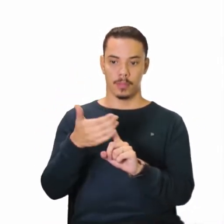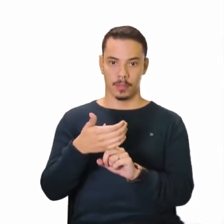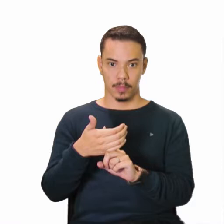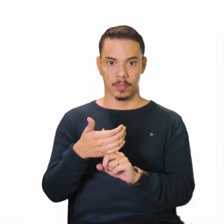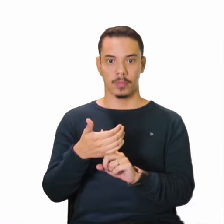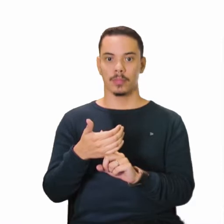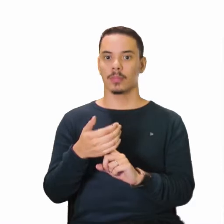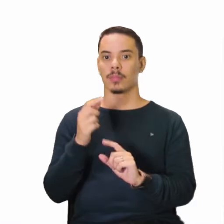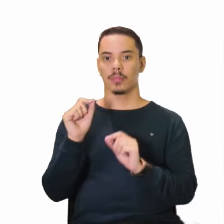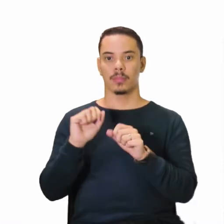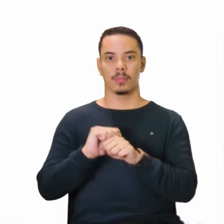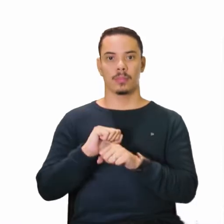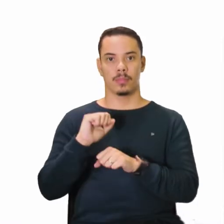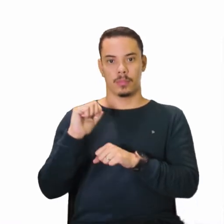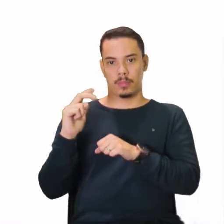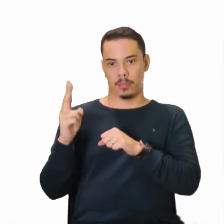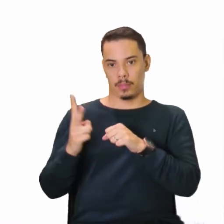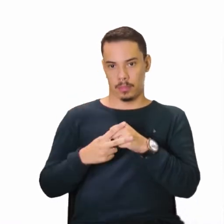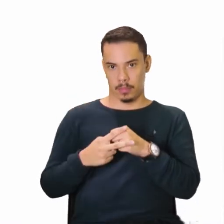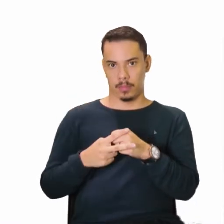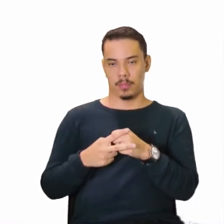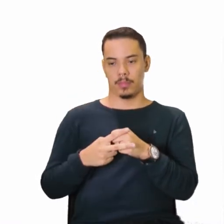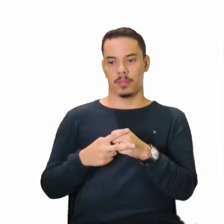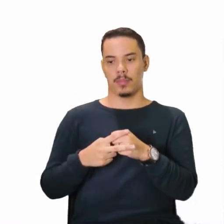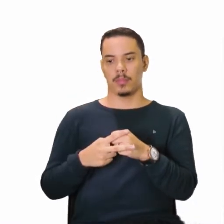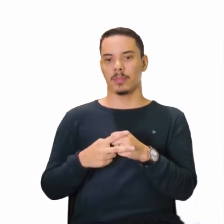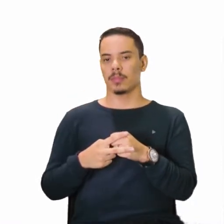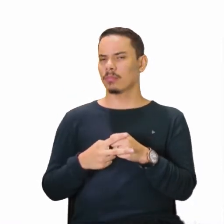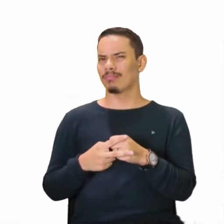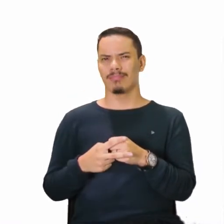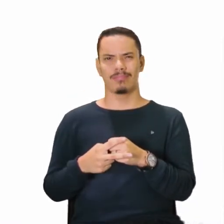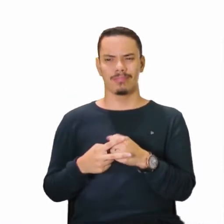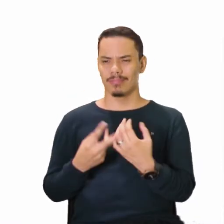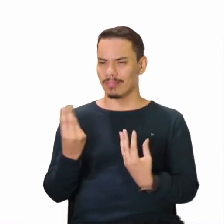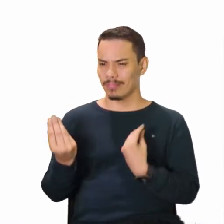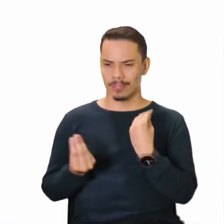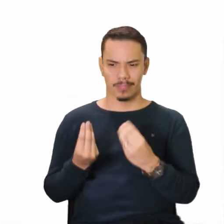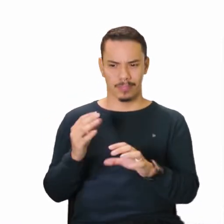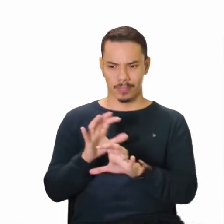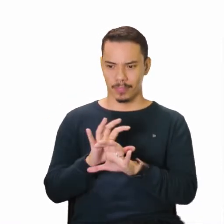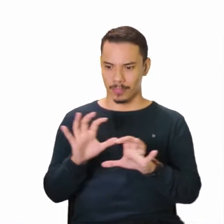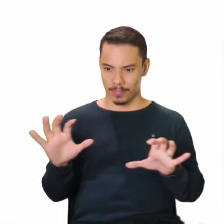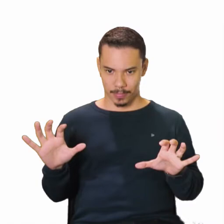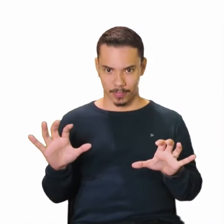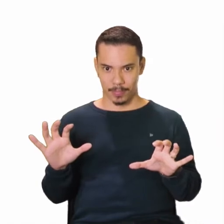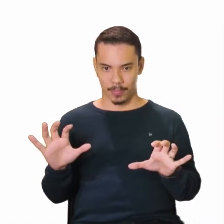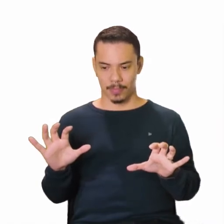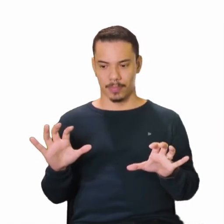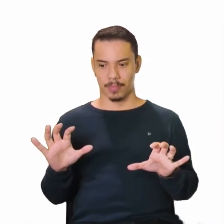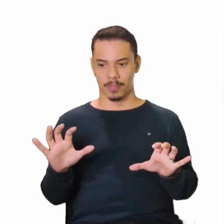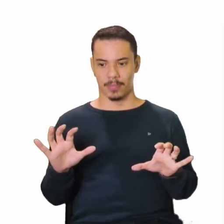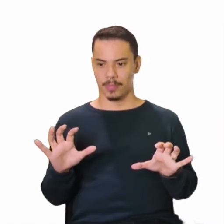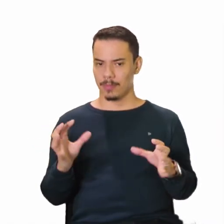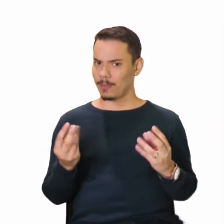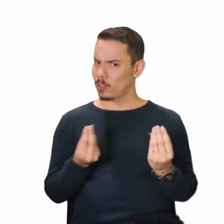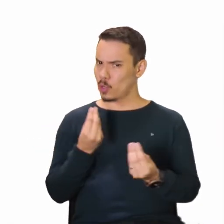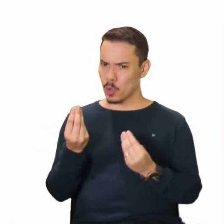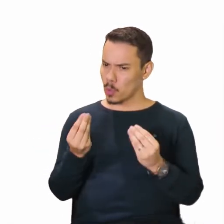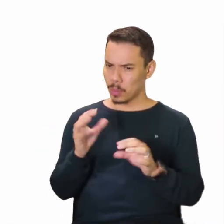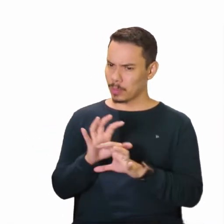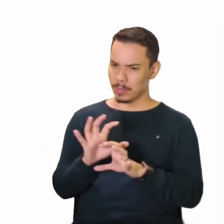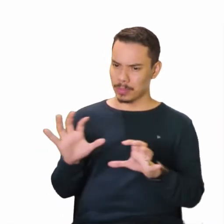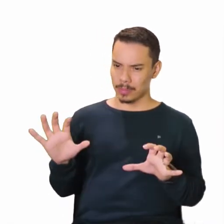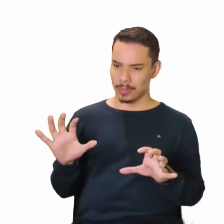indiretas são chamadas de advérbios interrogativos. Como assim, amadinho? Olha só, já estou fazendo aqui para